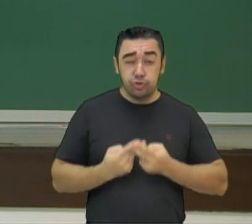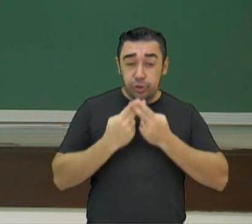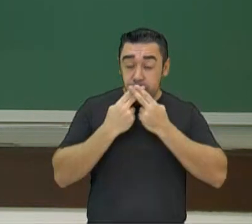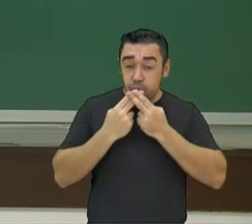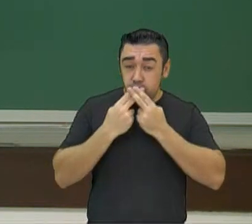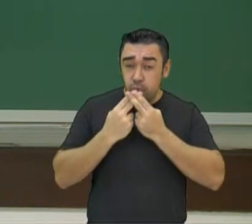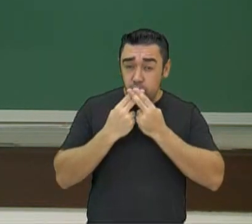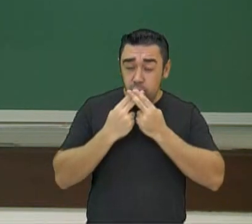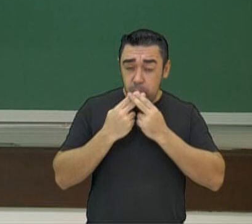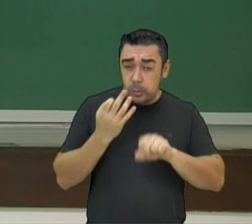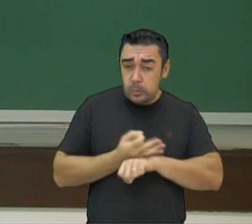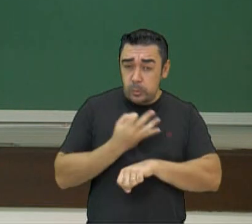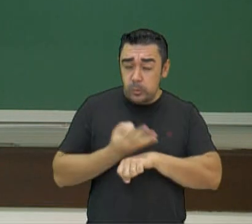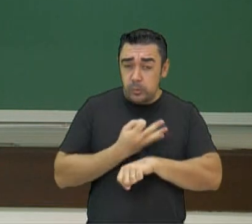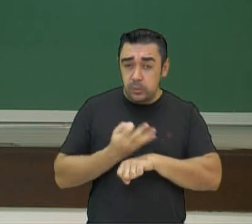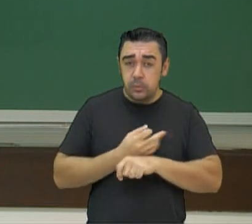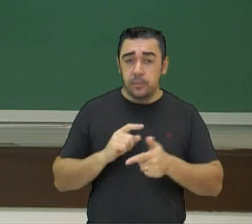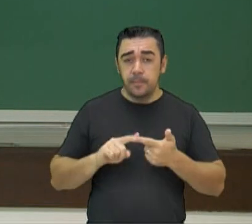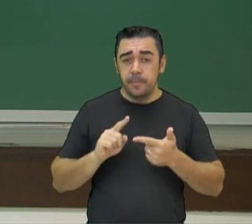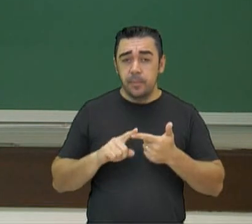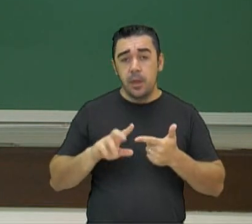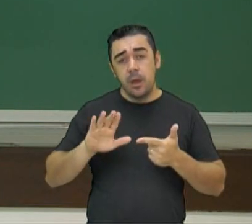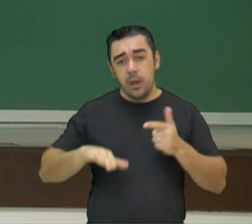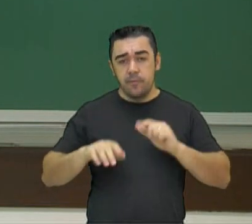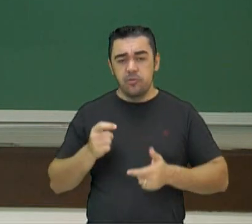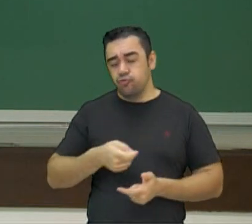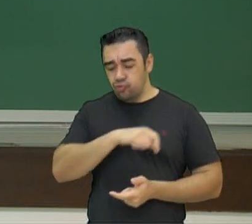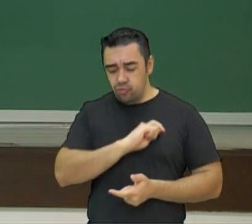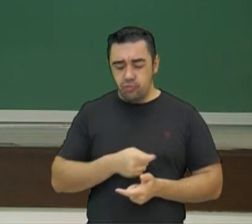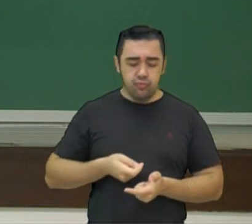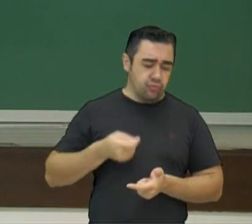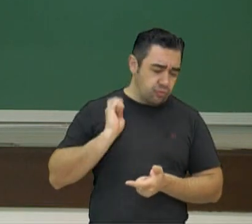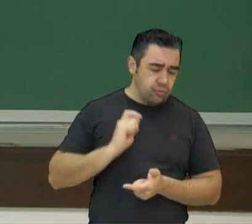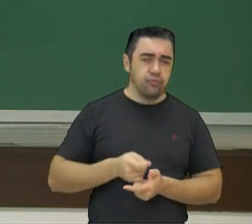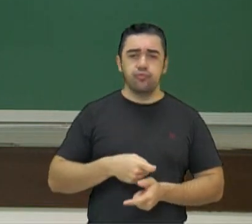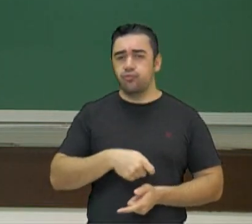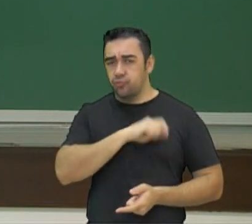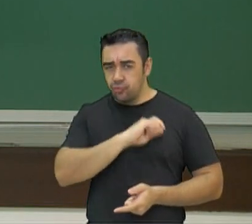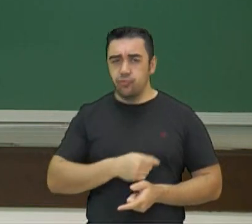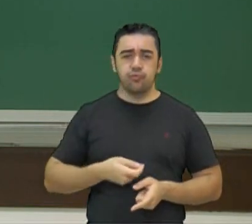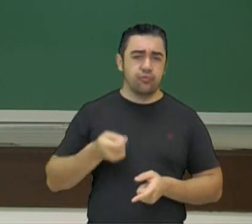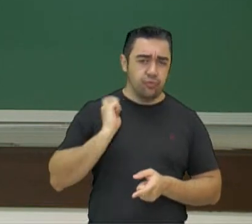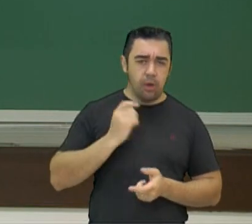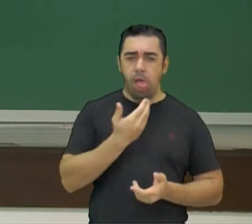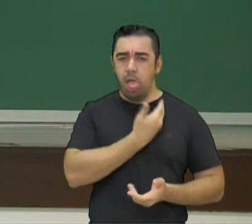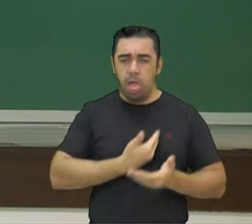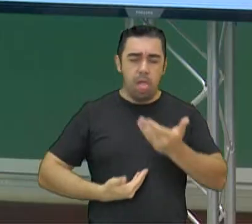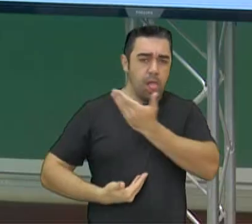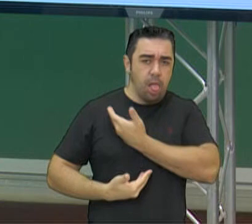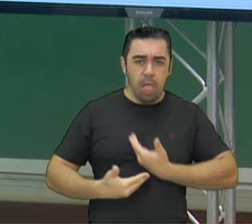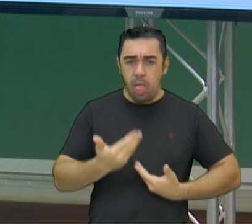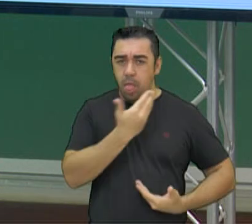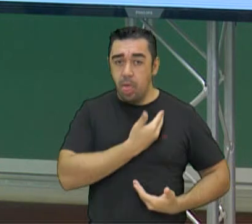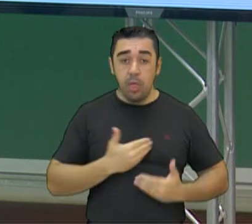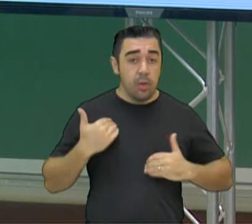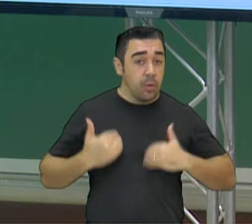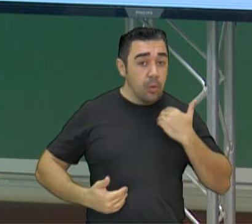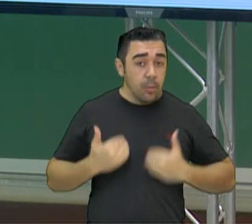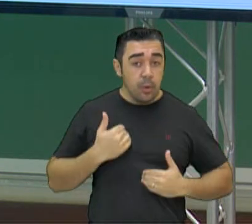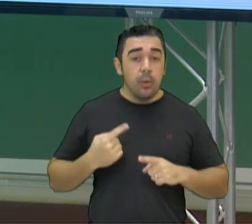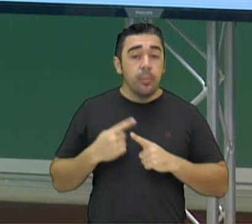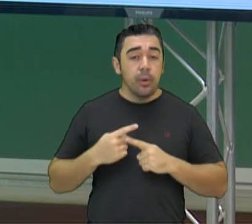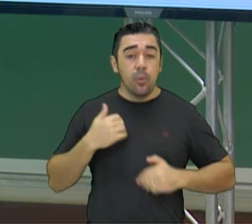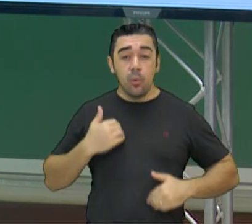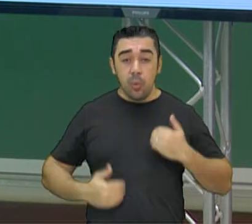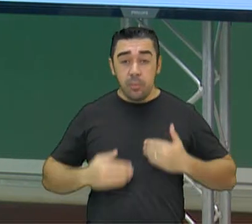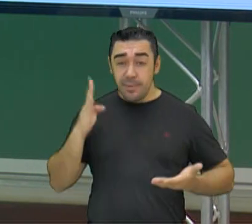lá certos chicotes que a pessoa ficava se batendo assim para martirizar o corpo, porque o